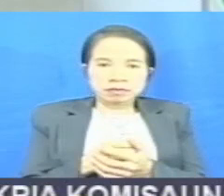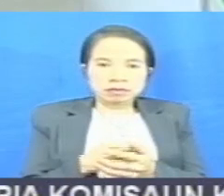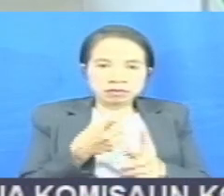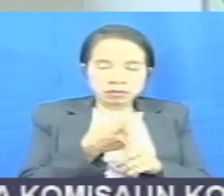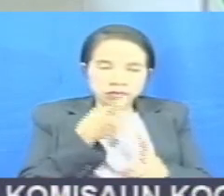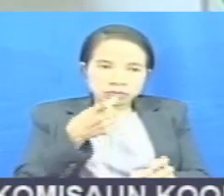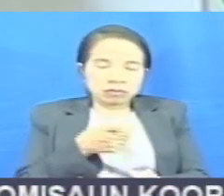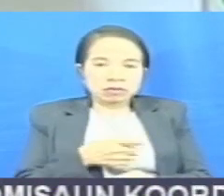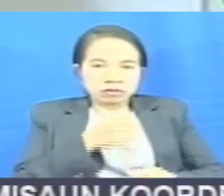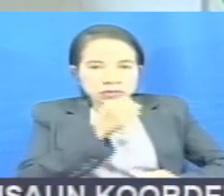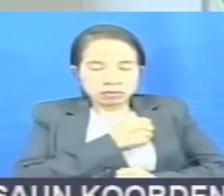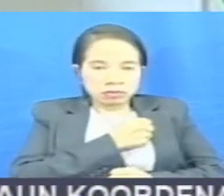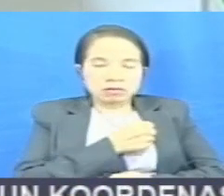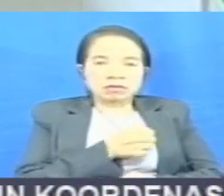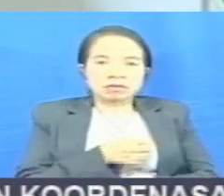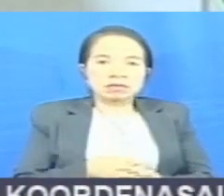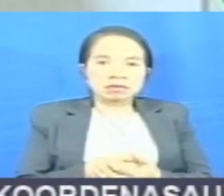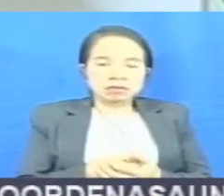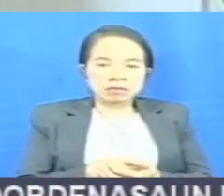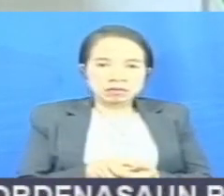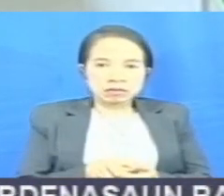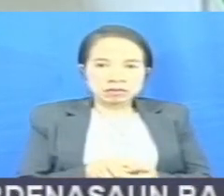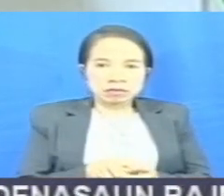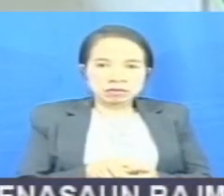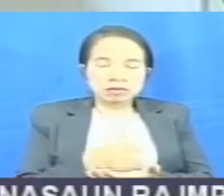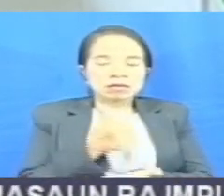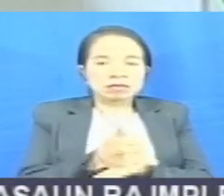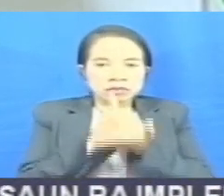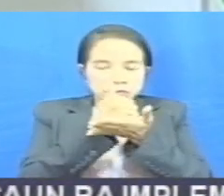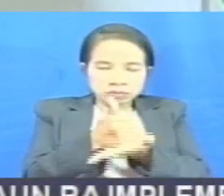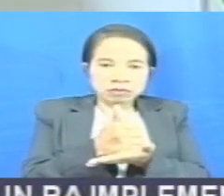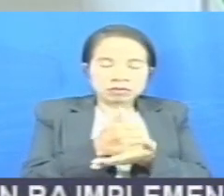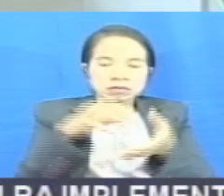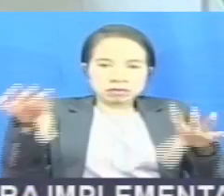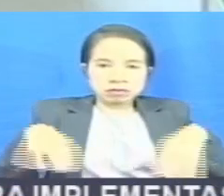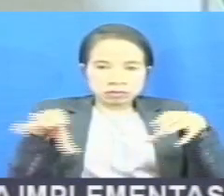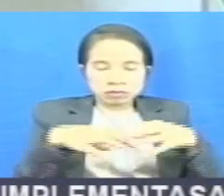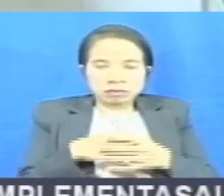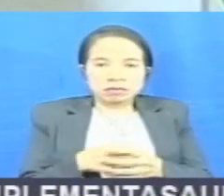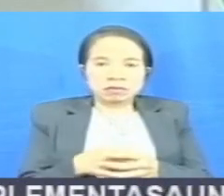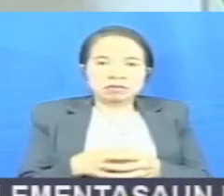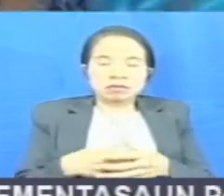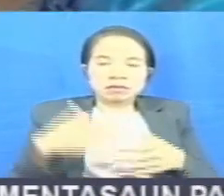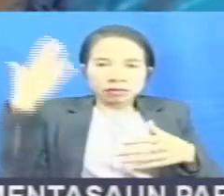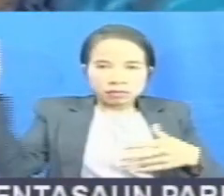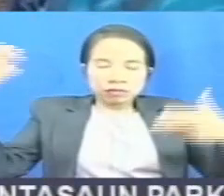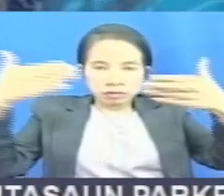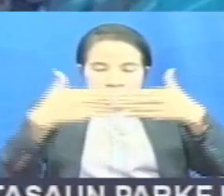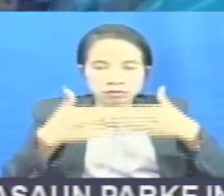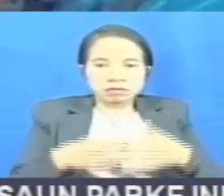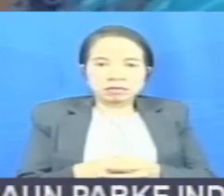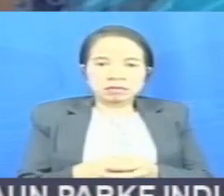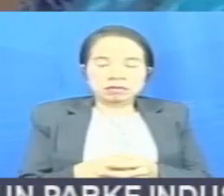usi força se for apoio ba, força defesa, para ato apoio ba e a serviços nebema e a fronteira.